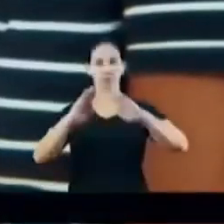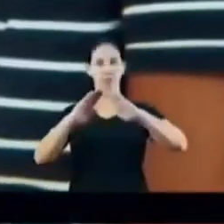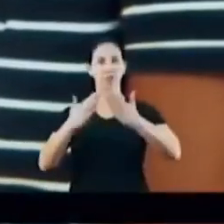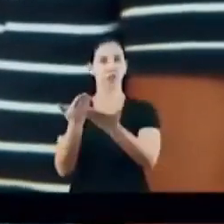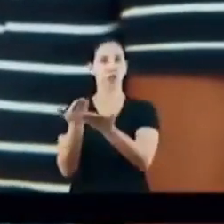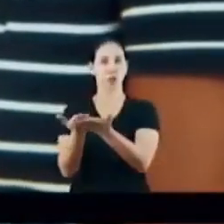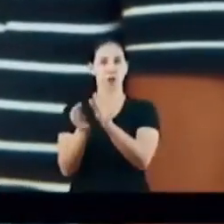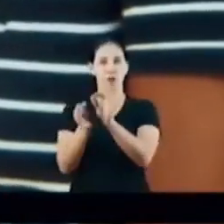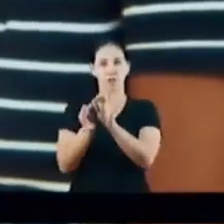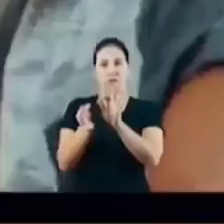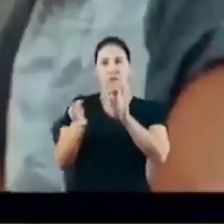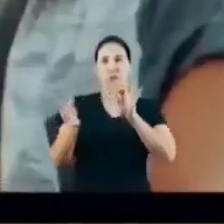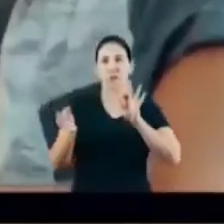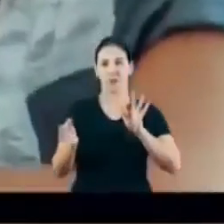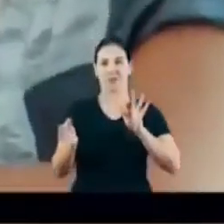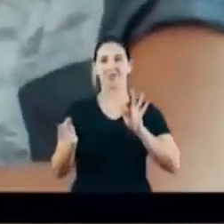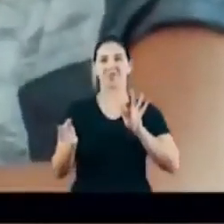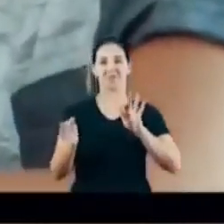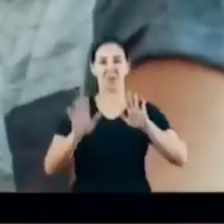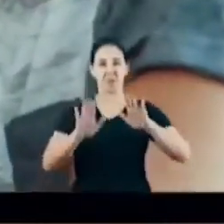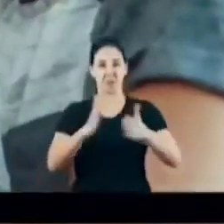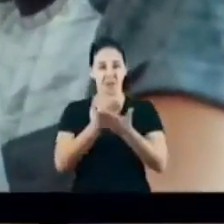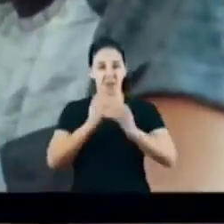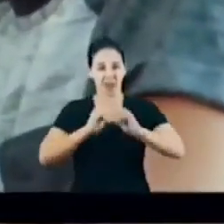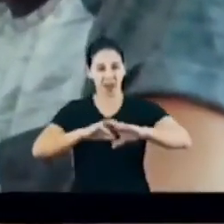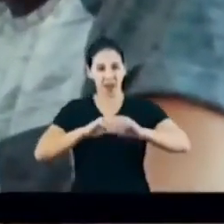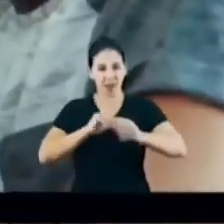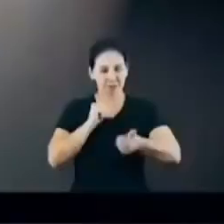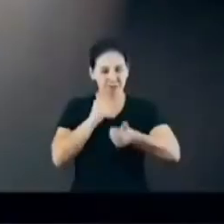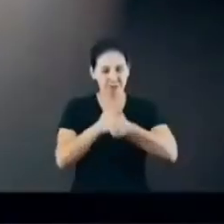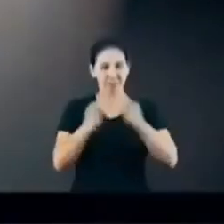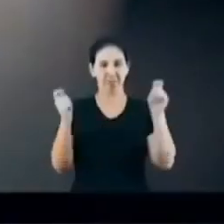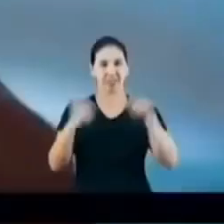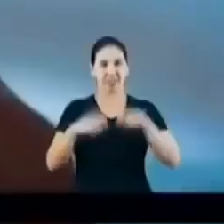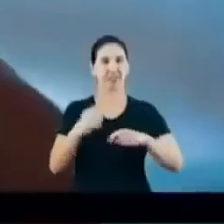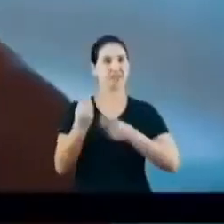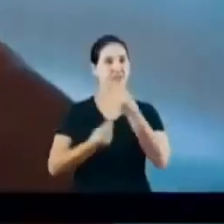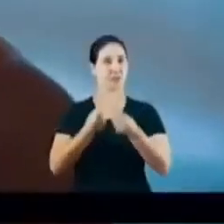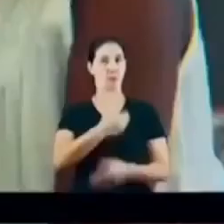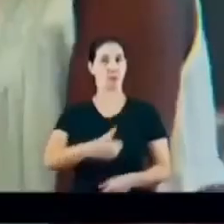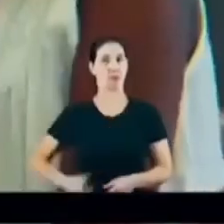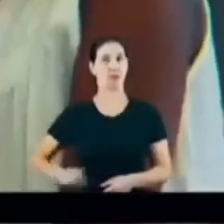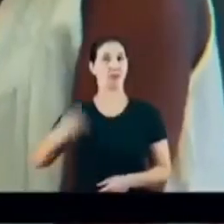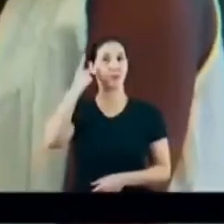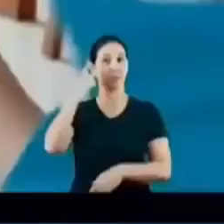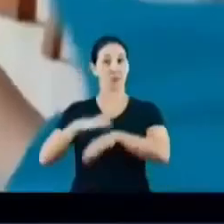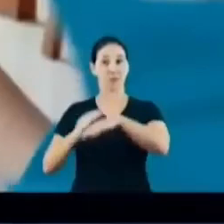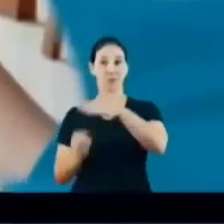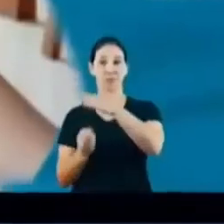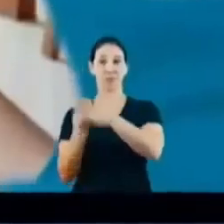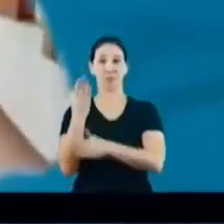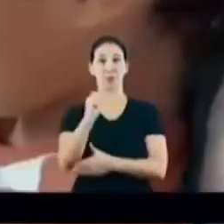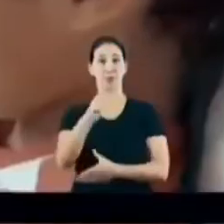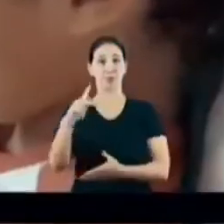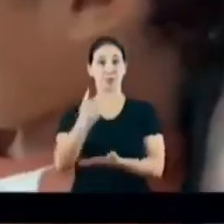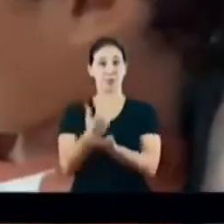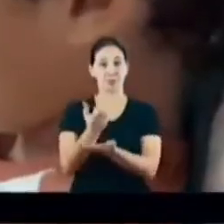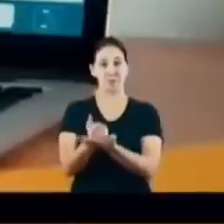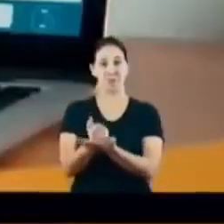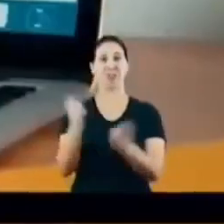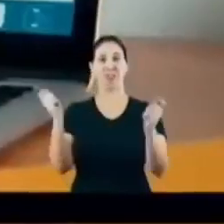A escola pode estar distante, mas as aulas não. Por isso, o governo de São Paulo criou um aplicativo online